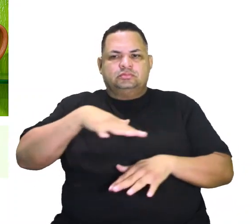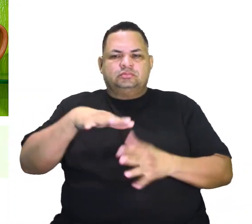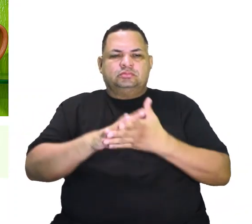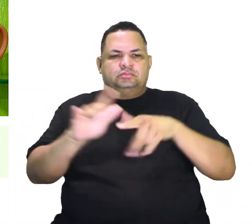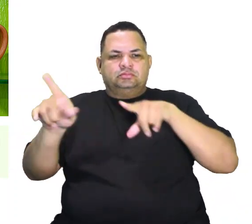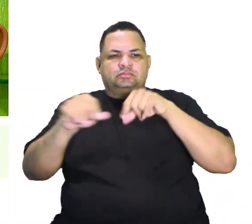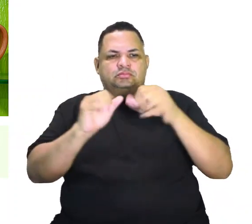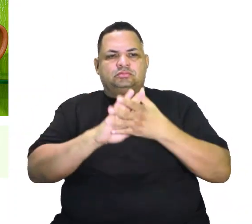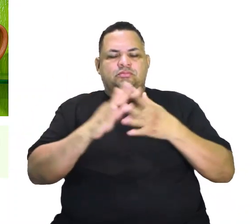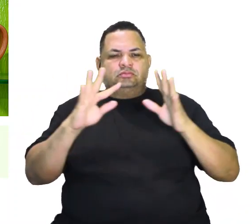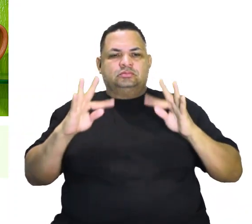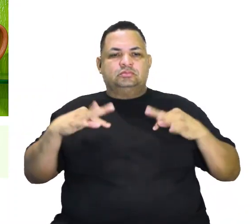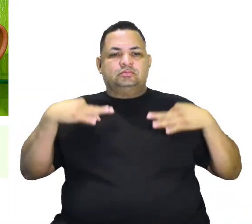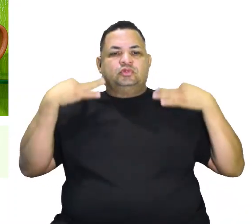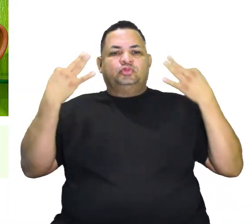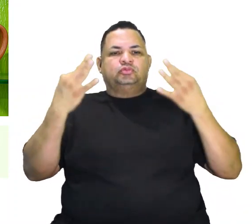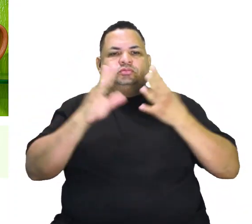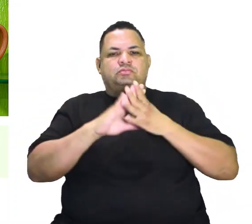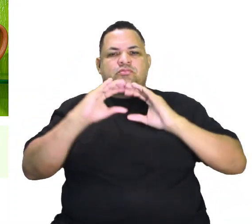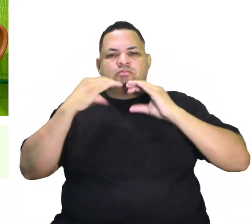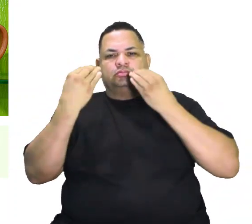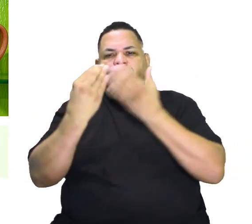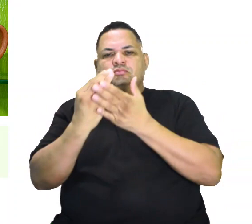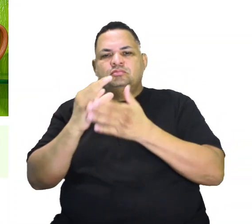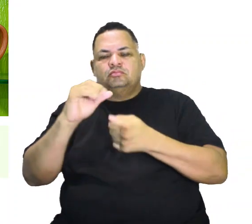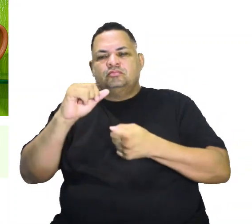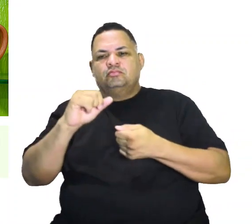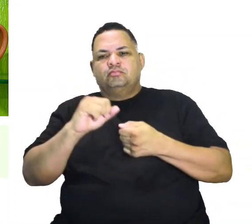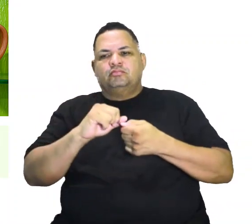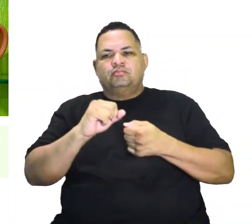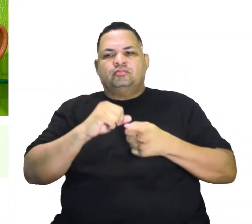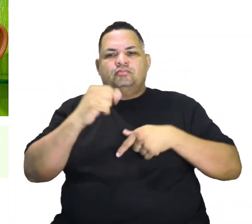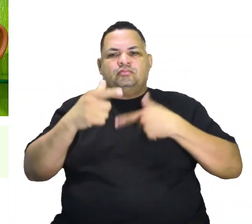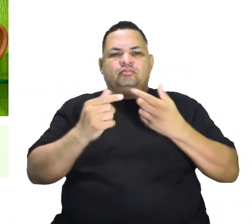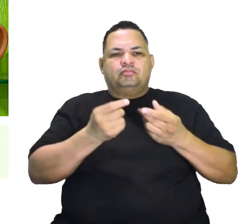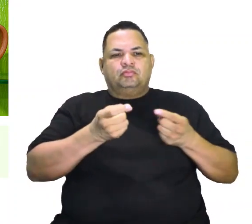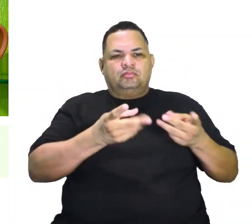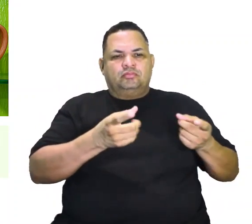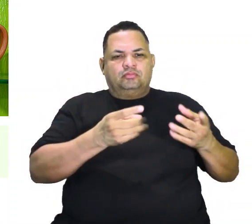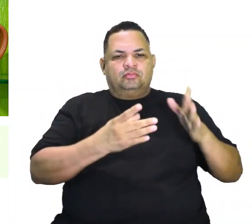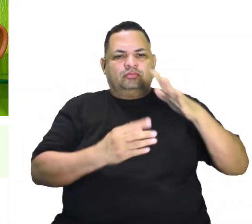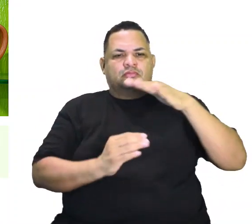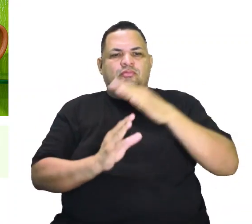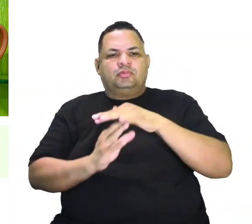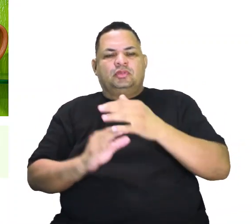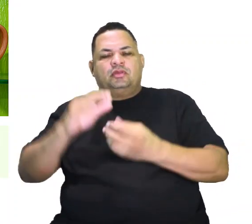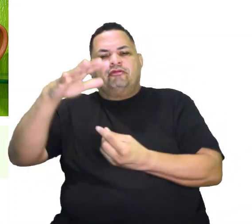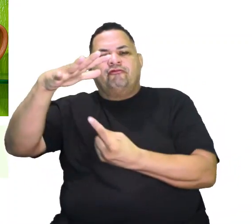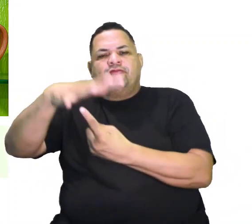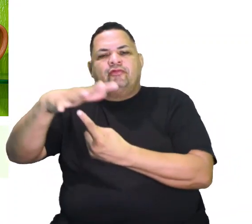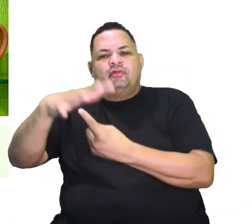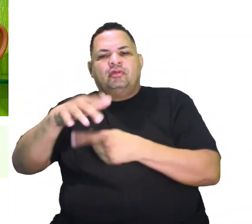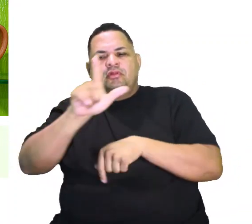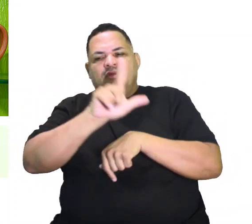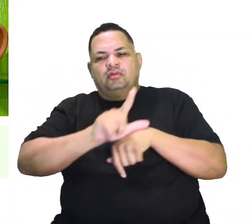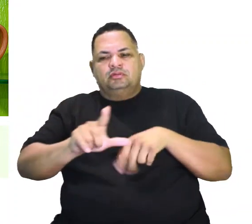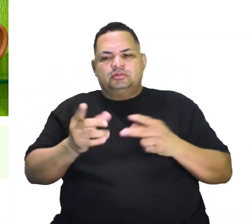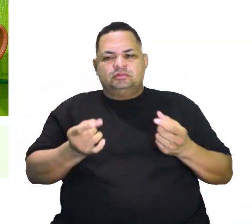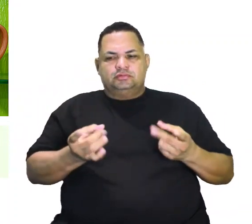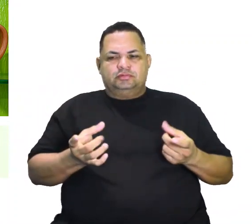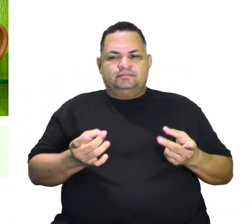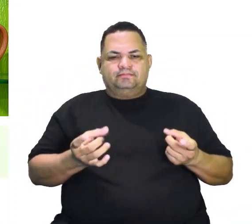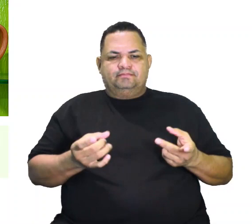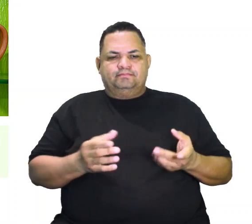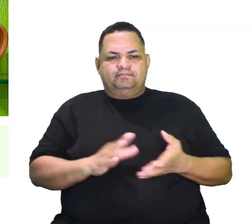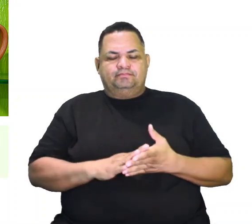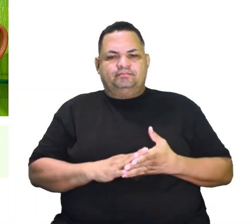Nas comunidades onde moram, produzem, então, a sua arte e vão em mercados, feiras e lojas vendê-las.